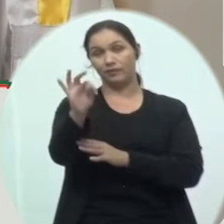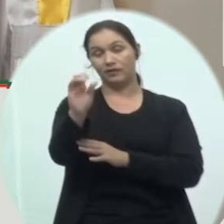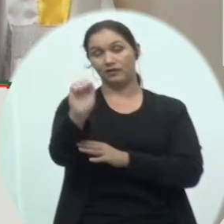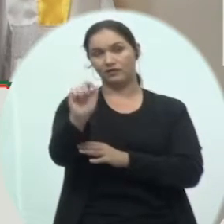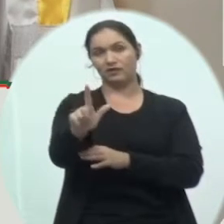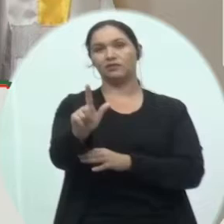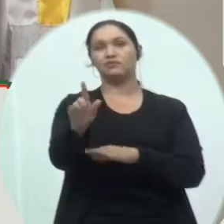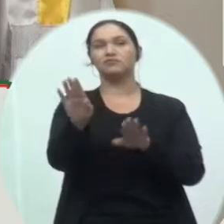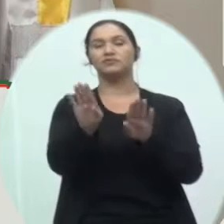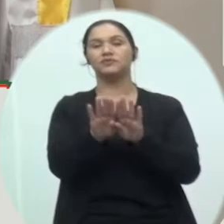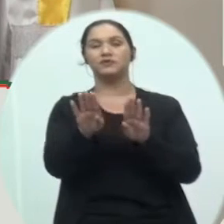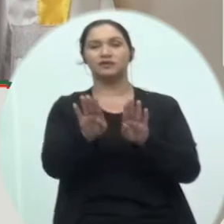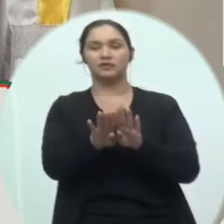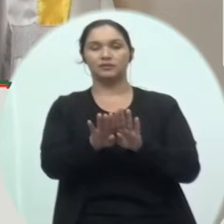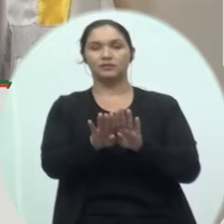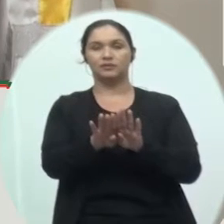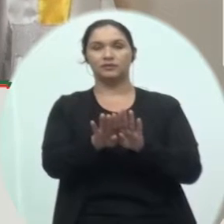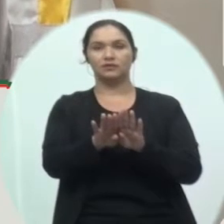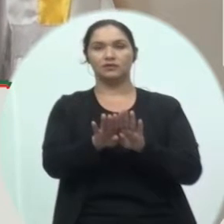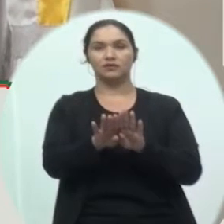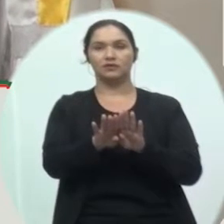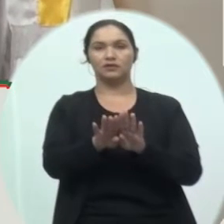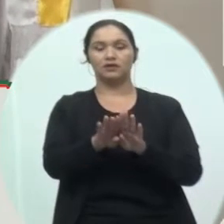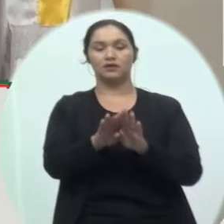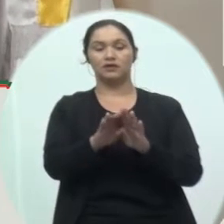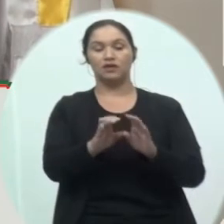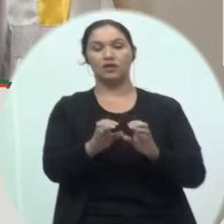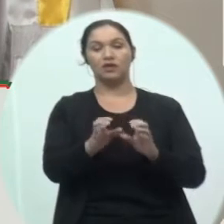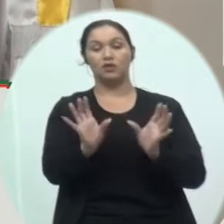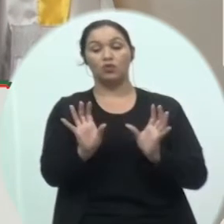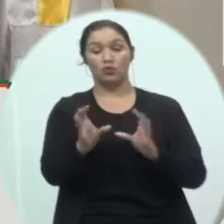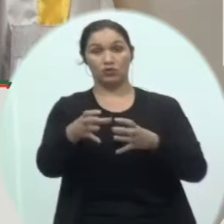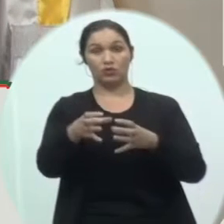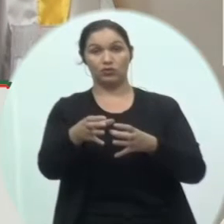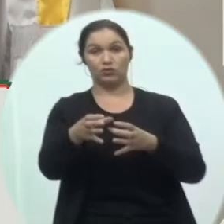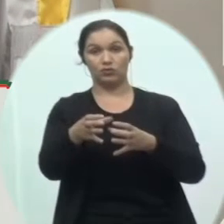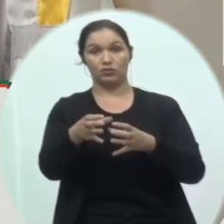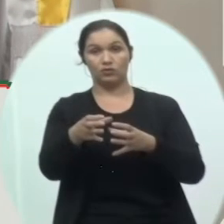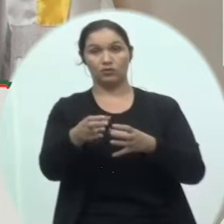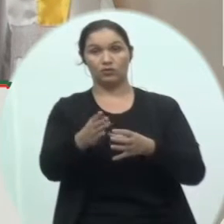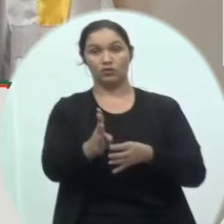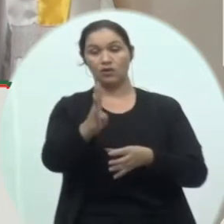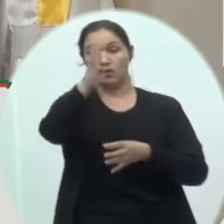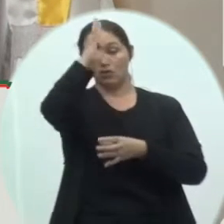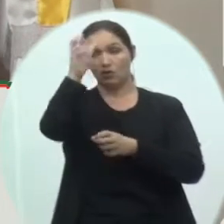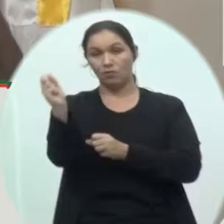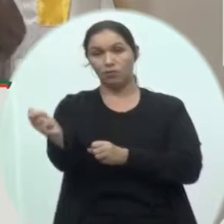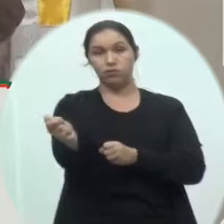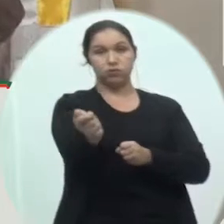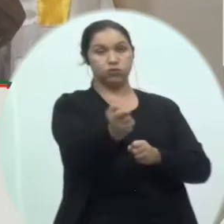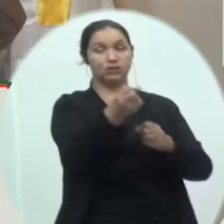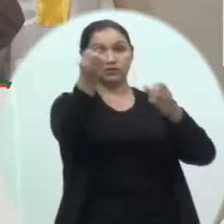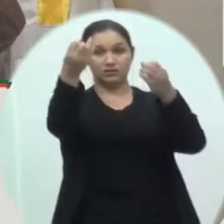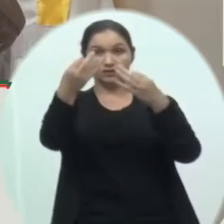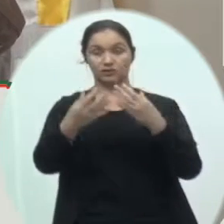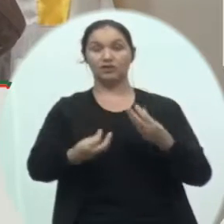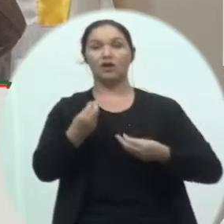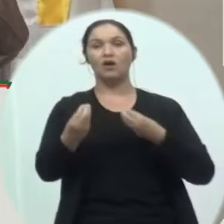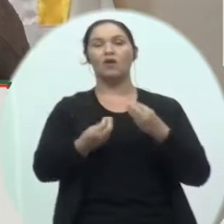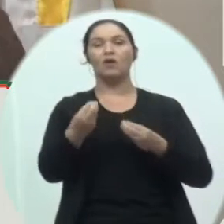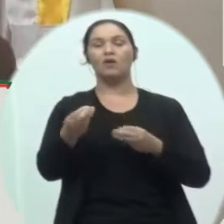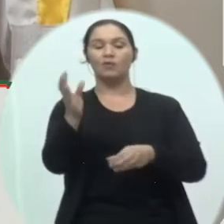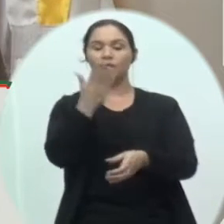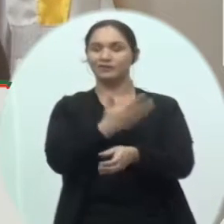Existe também um protocolo adotado pelo Corpo de Bombeiros, como se faz esse treinamento. E outra sugestão que foi dada nessa reunião é